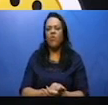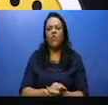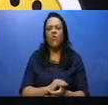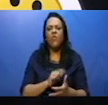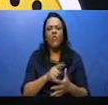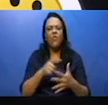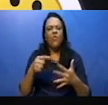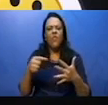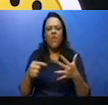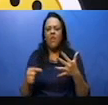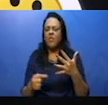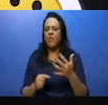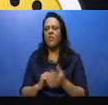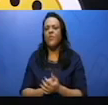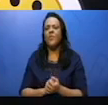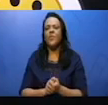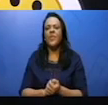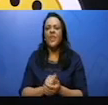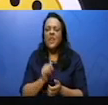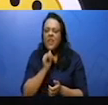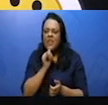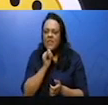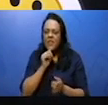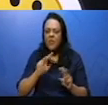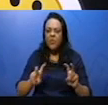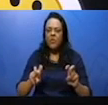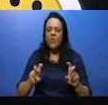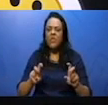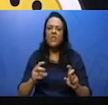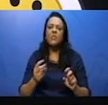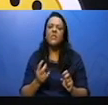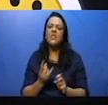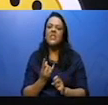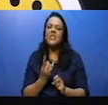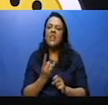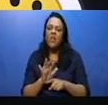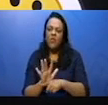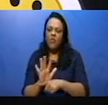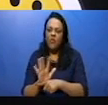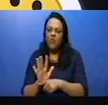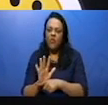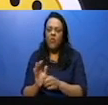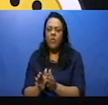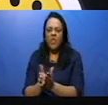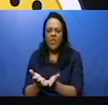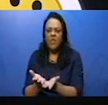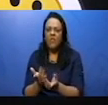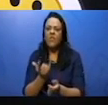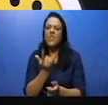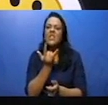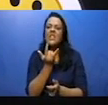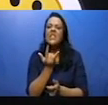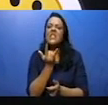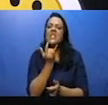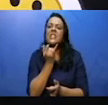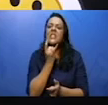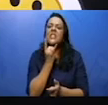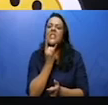Drácula, por exemplo, foi escrito por Bram Stoker em 1897. Frankenstein foi